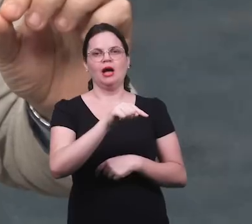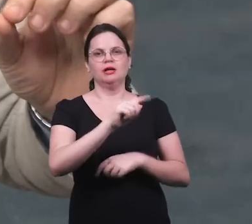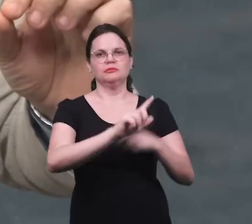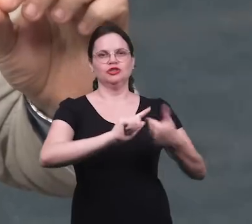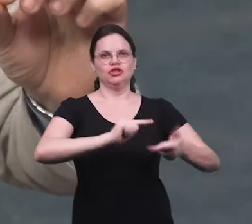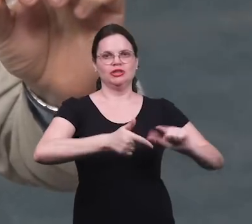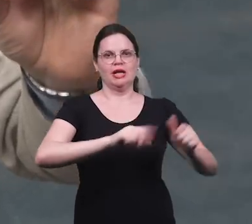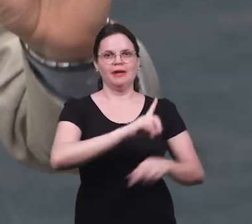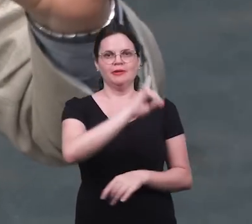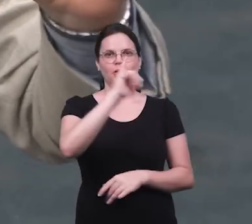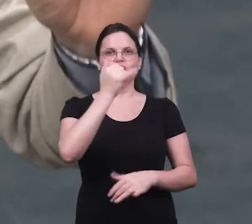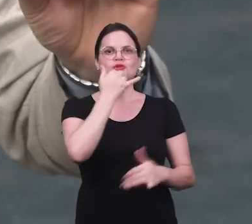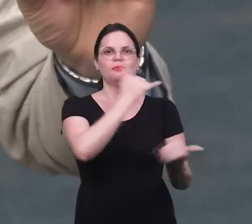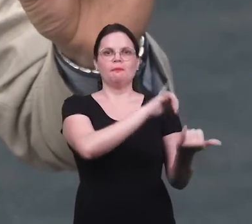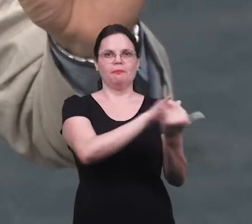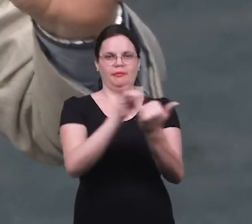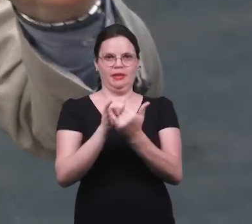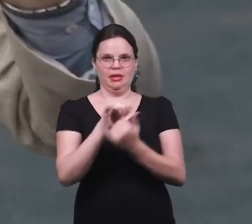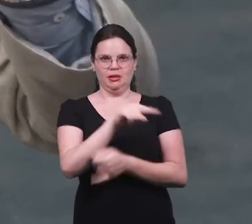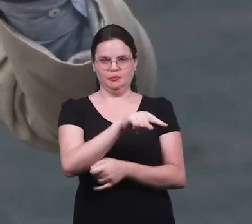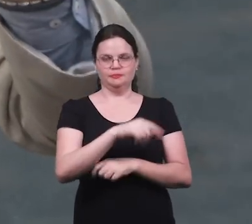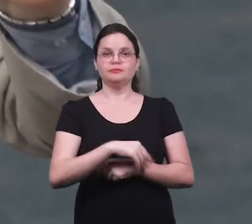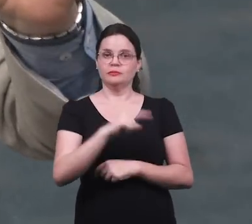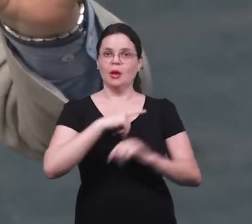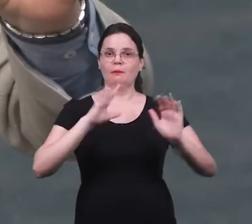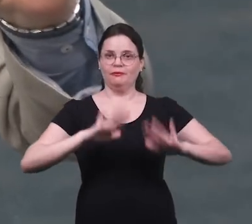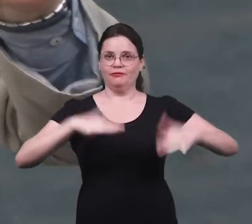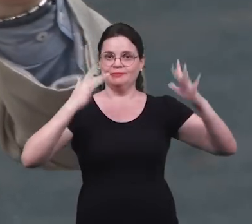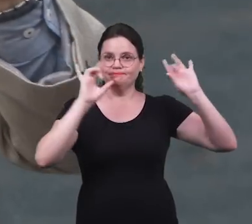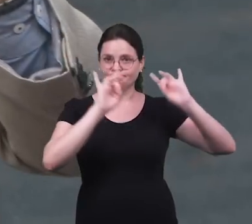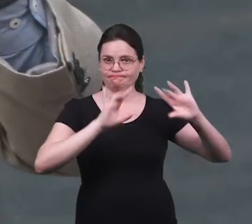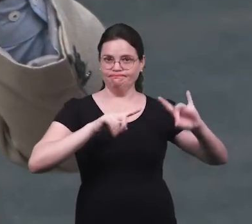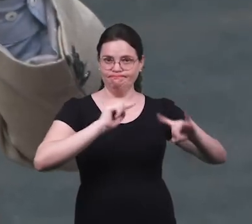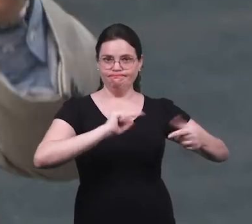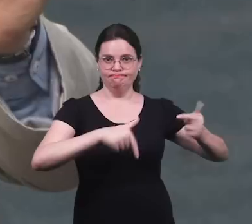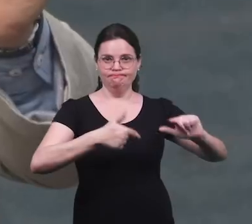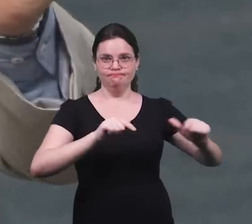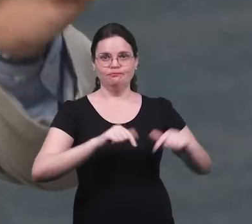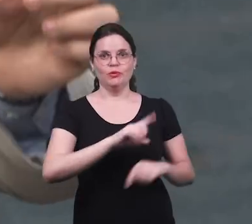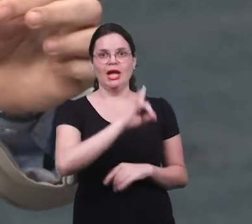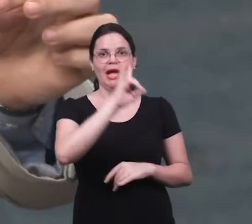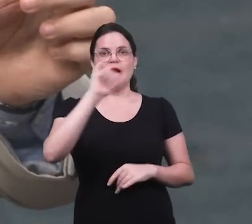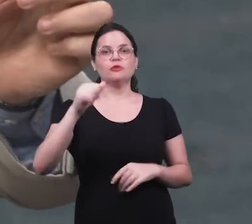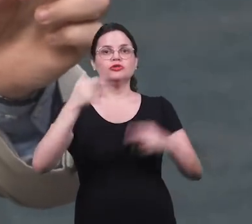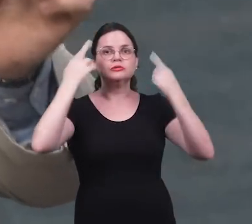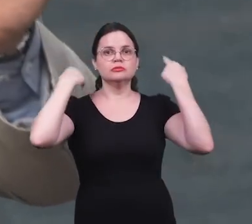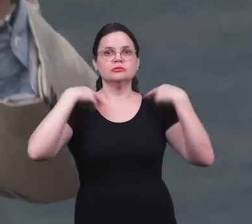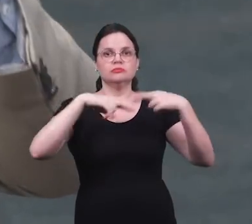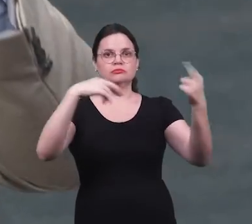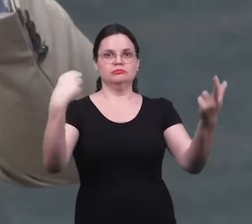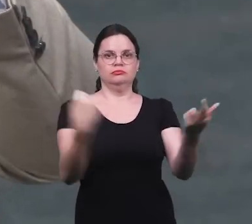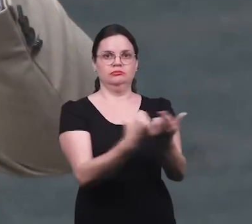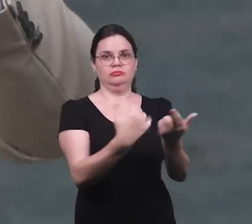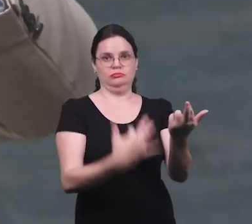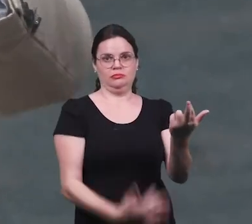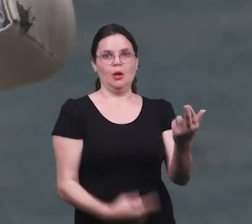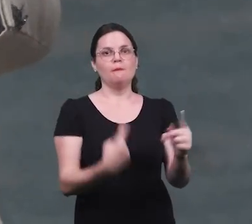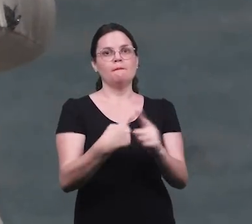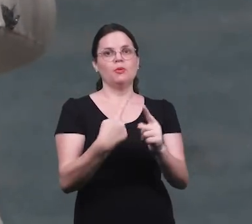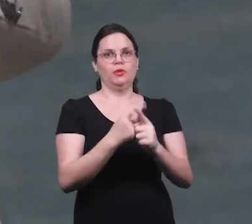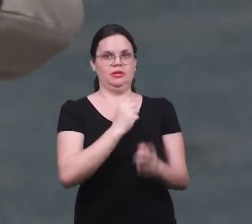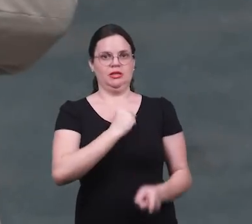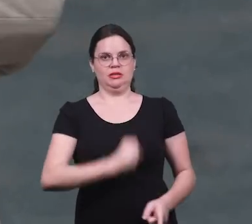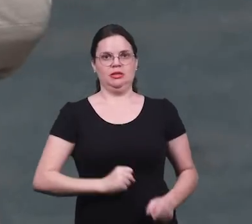Perdão, né, Dia do Yom Kippur, o que acontecia? Era o dia do sacrifício. O sumo sacerdote